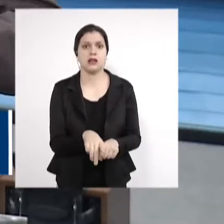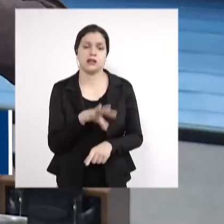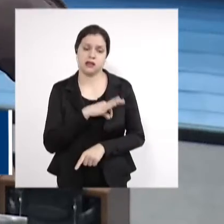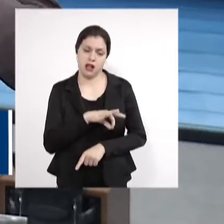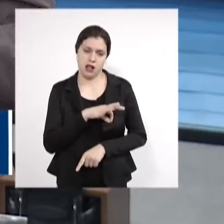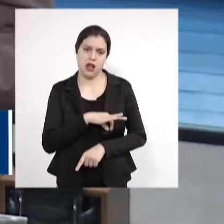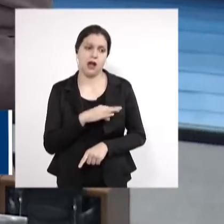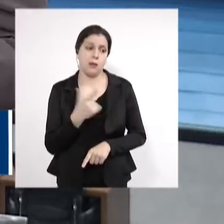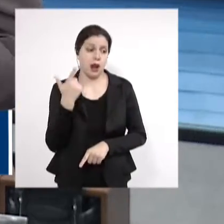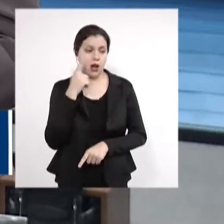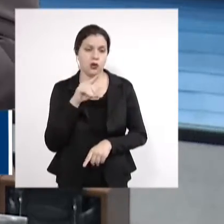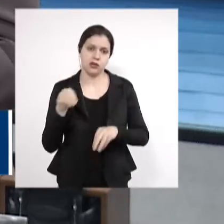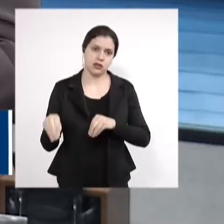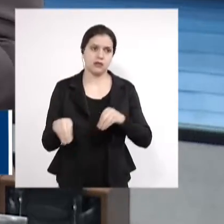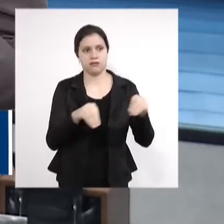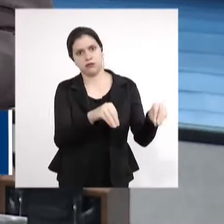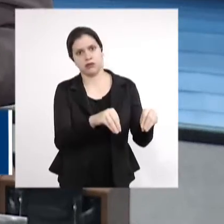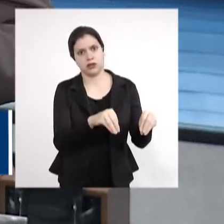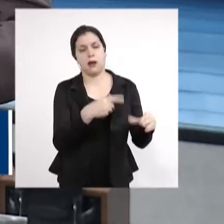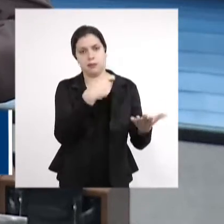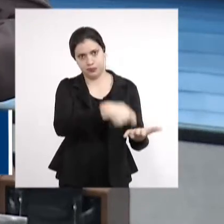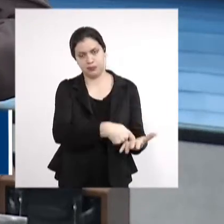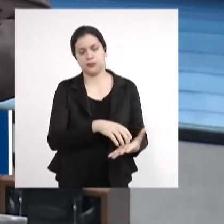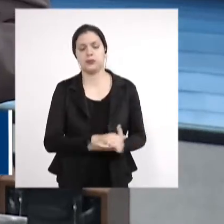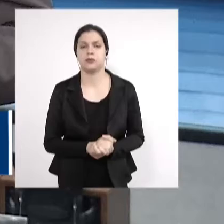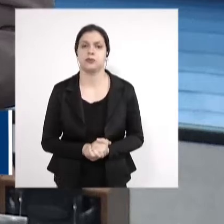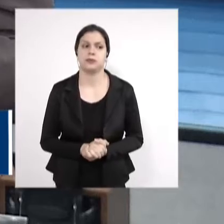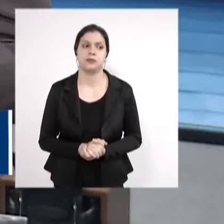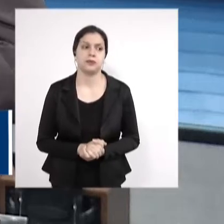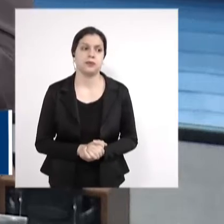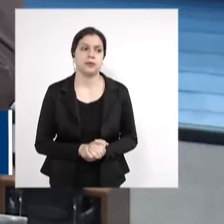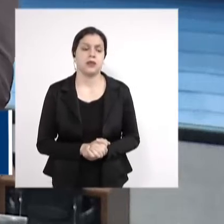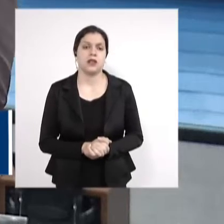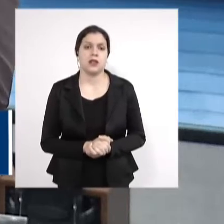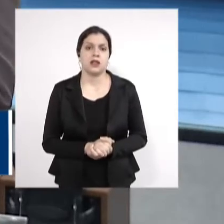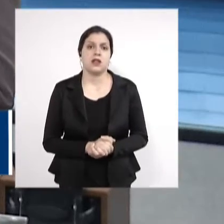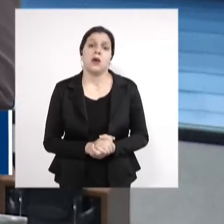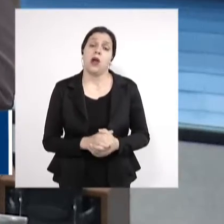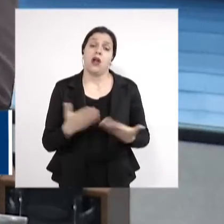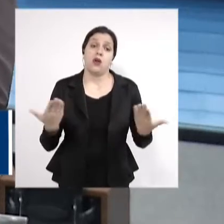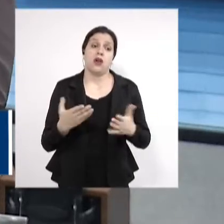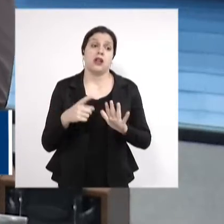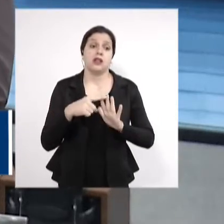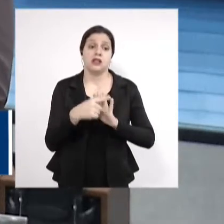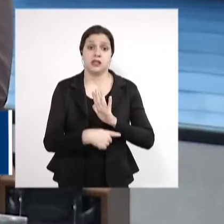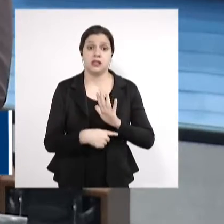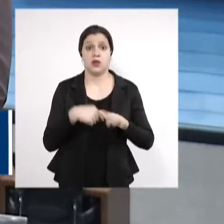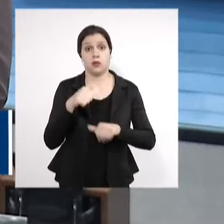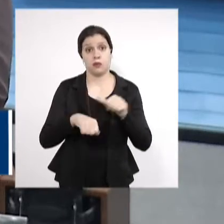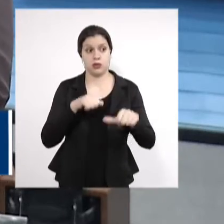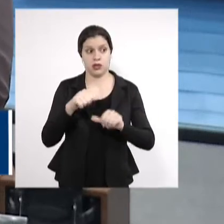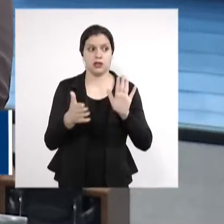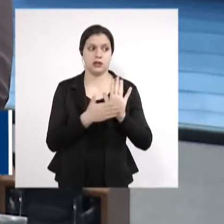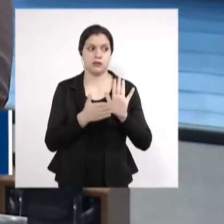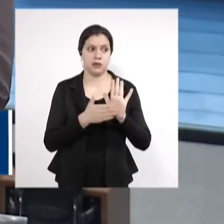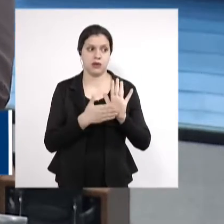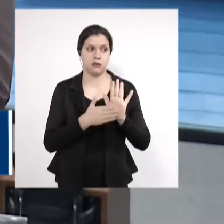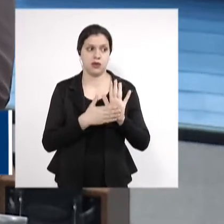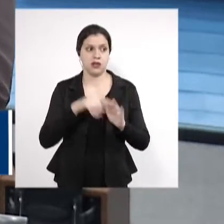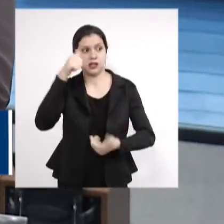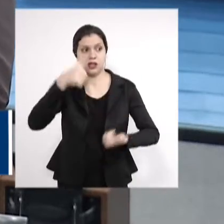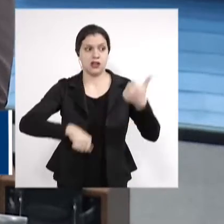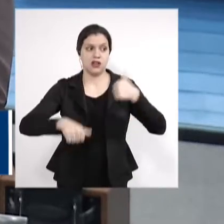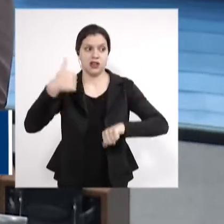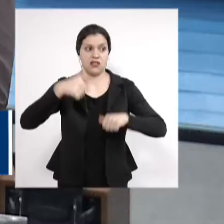Justiça. Então, essas 5 mudanças propostas pelo Poder Judiciário, que serão analisadas em primeira discussão. Um